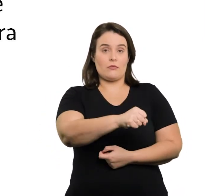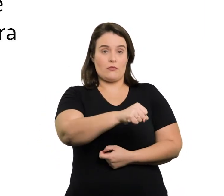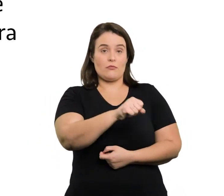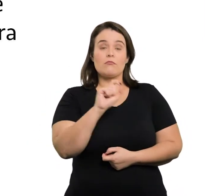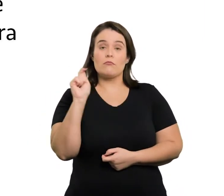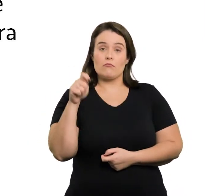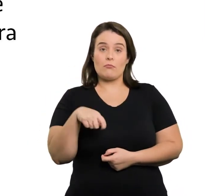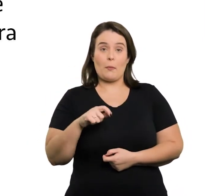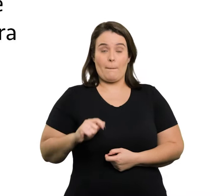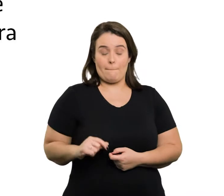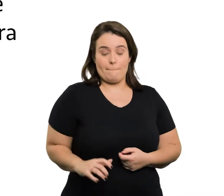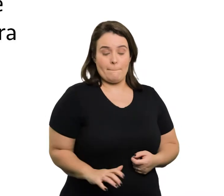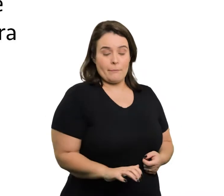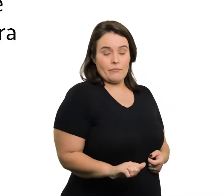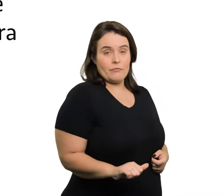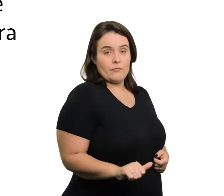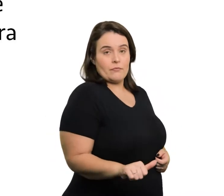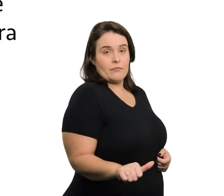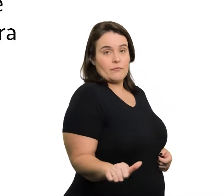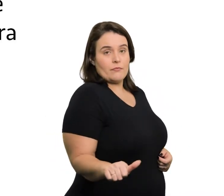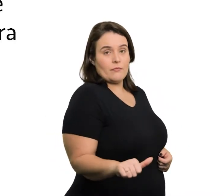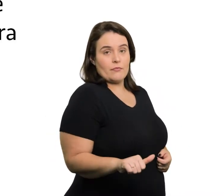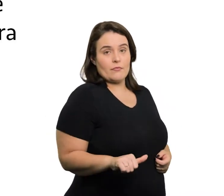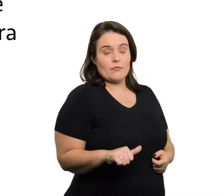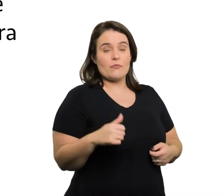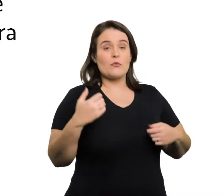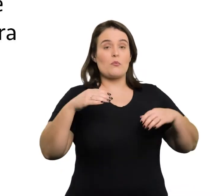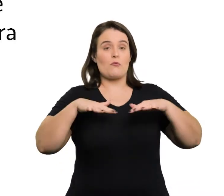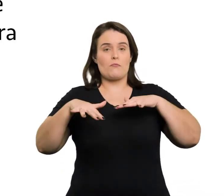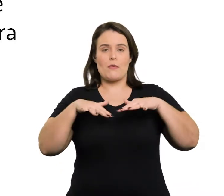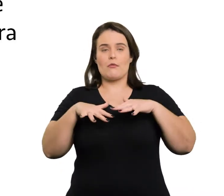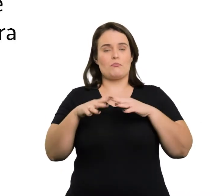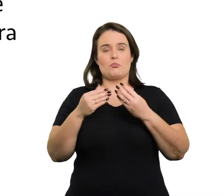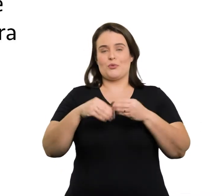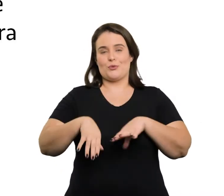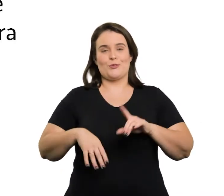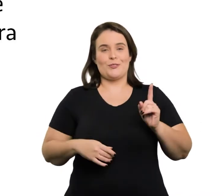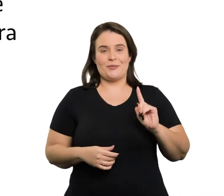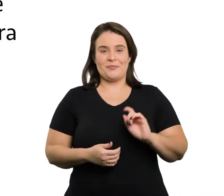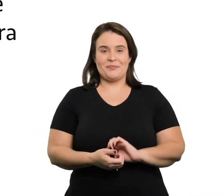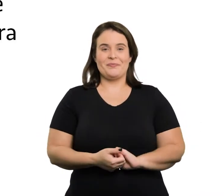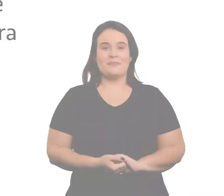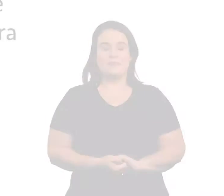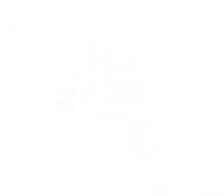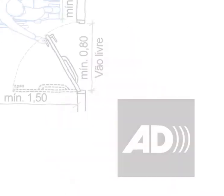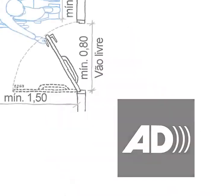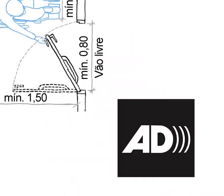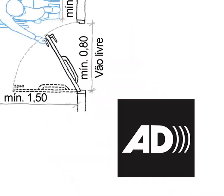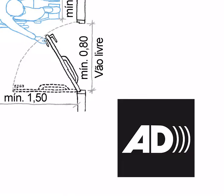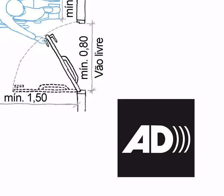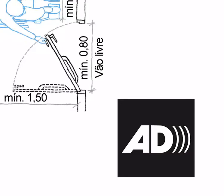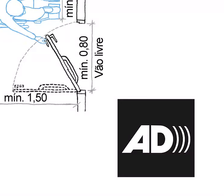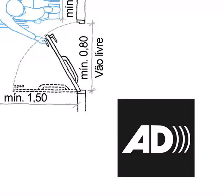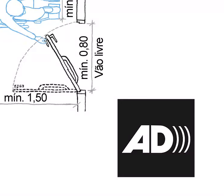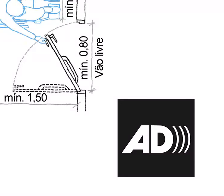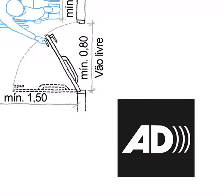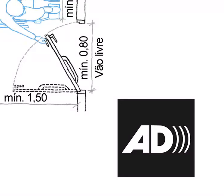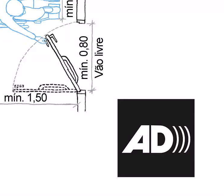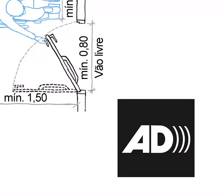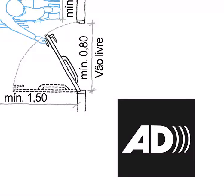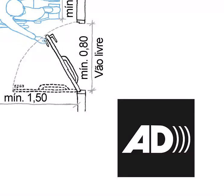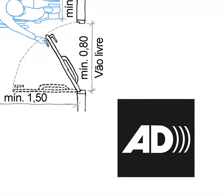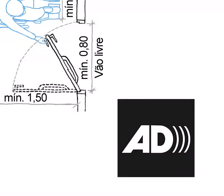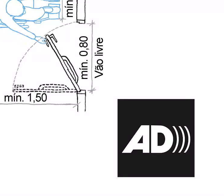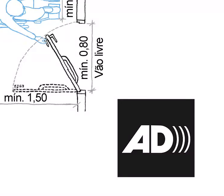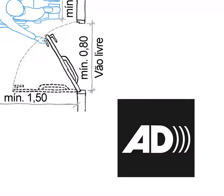maçaneta fica ao alcance da mão e o movimento de abertura da porta não será prejudicado. A figura